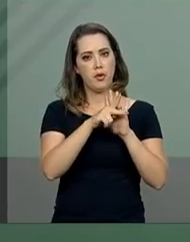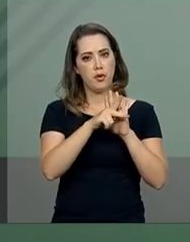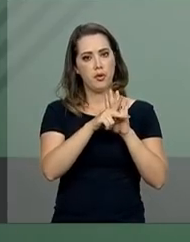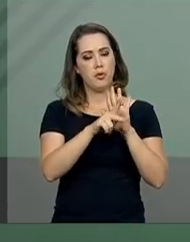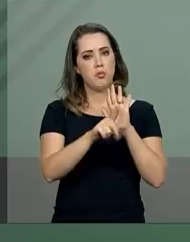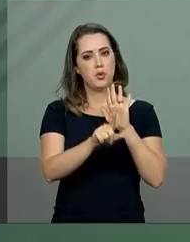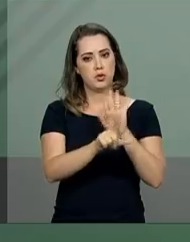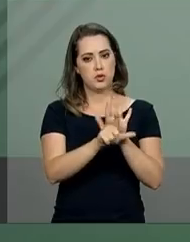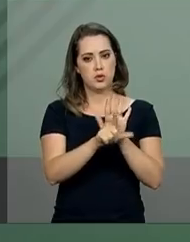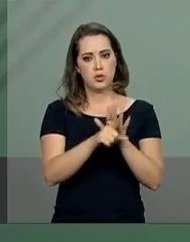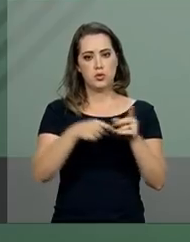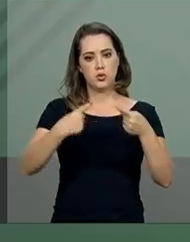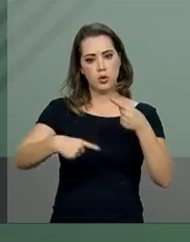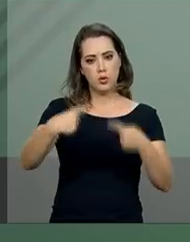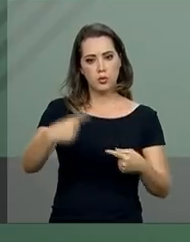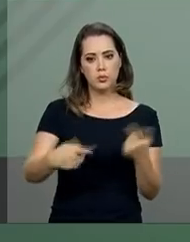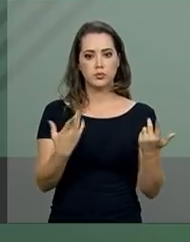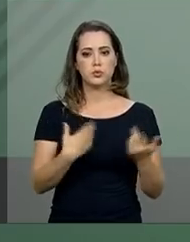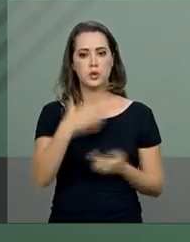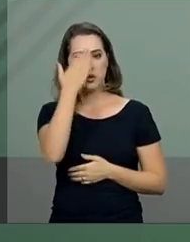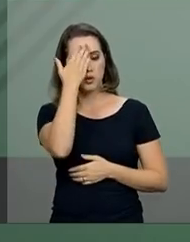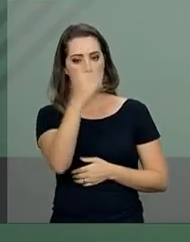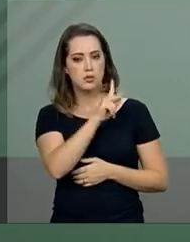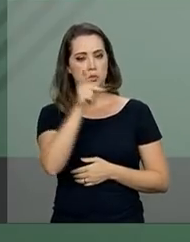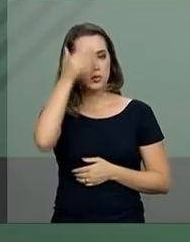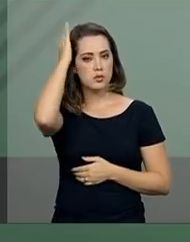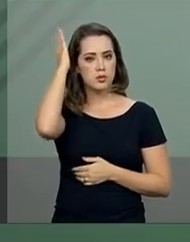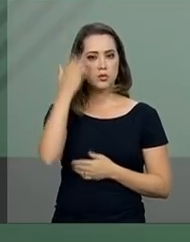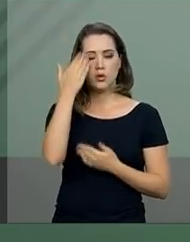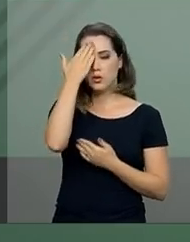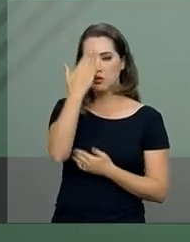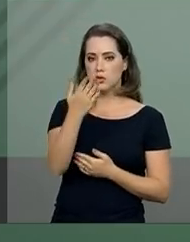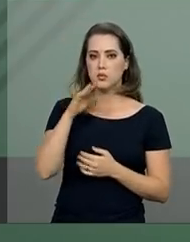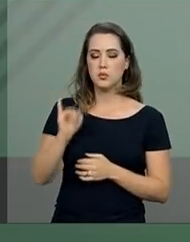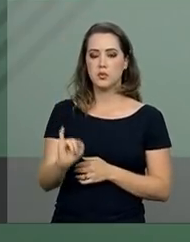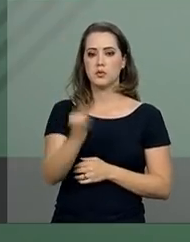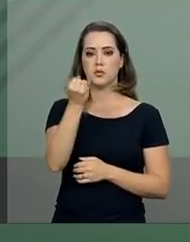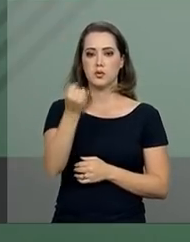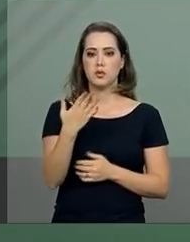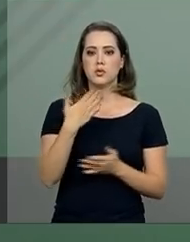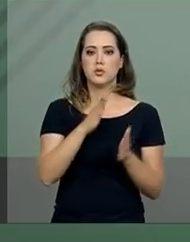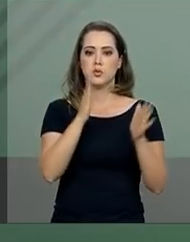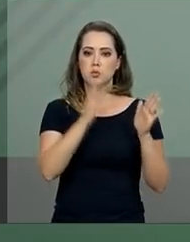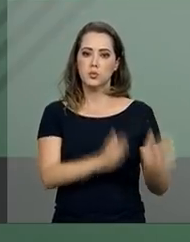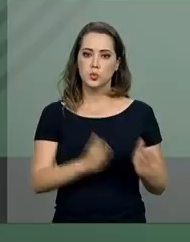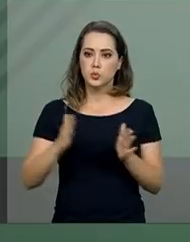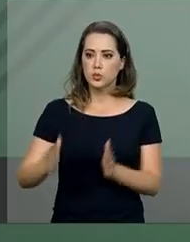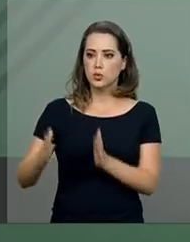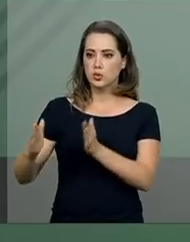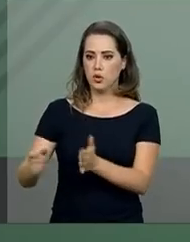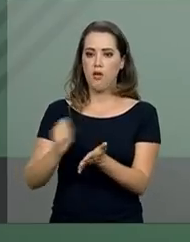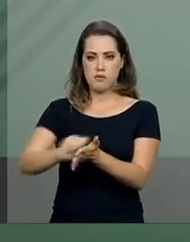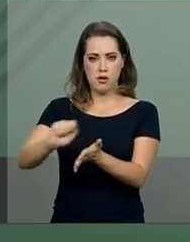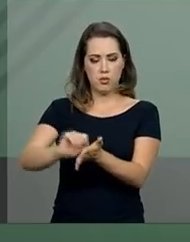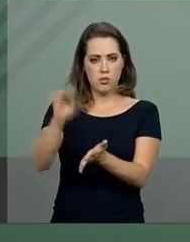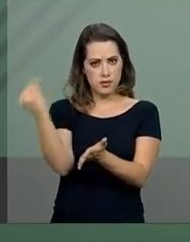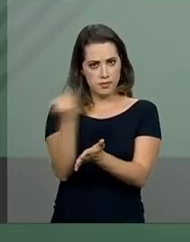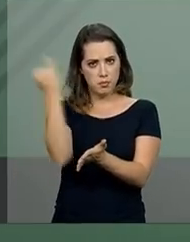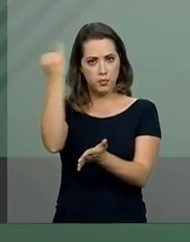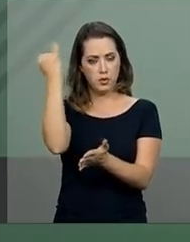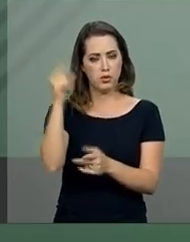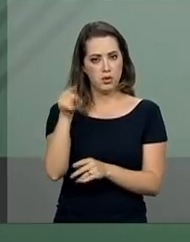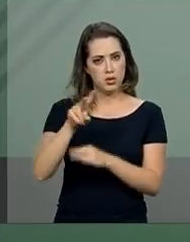por isso agradecer o presidente michel temer a oportunidade de marcar esta interinidade com atos muito positivos em